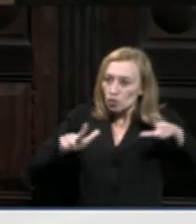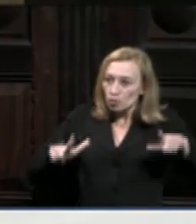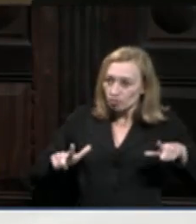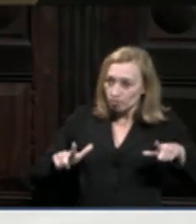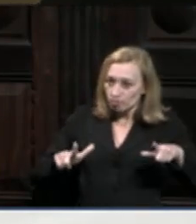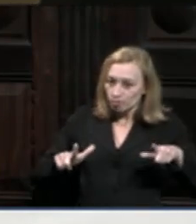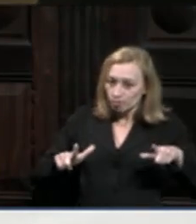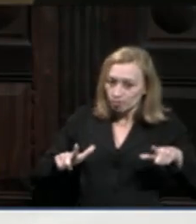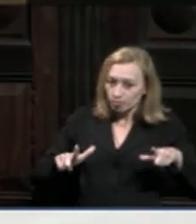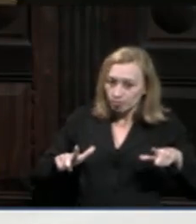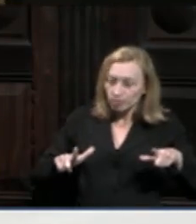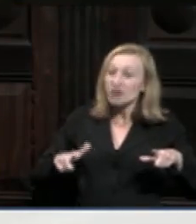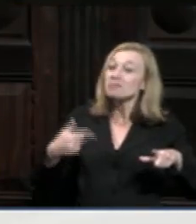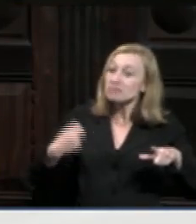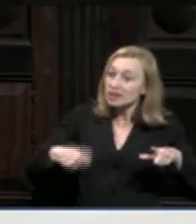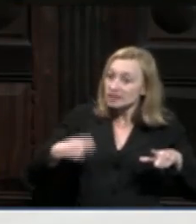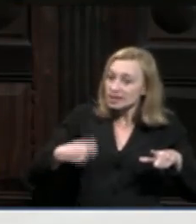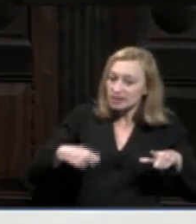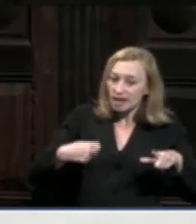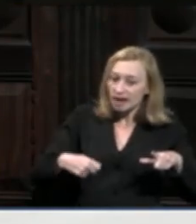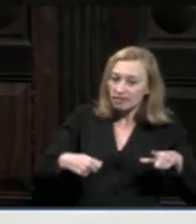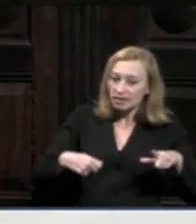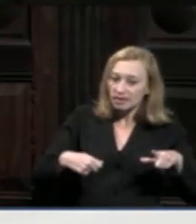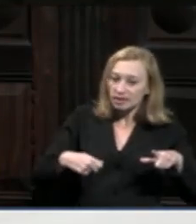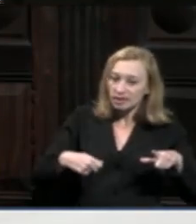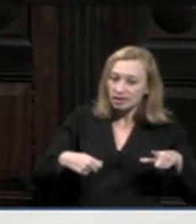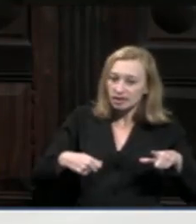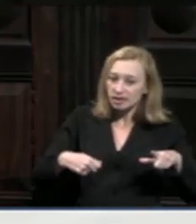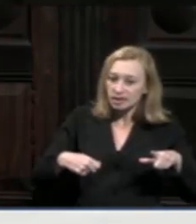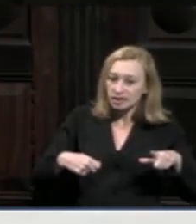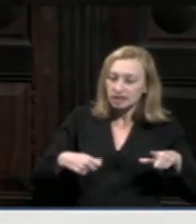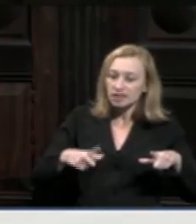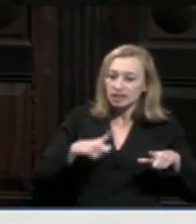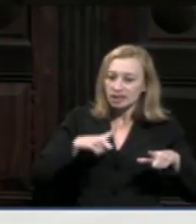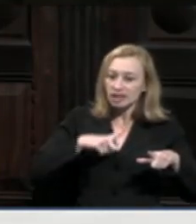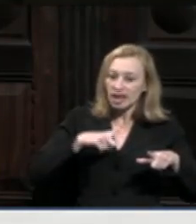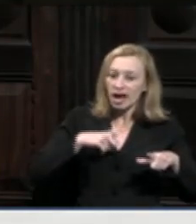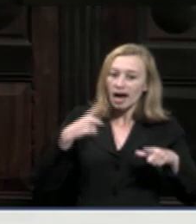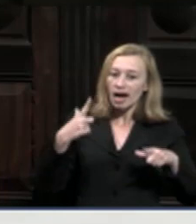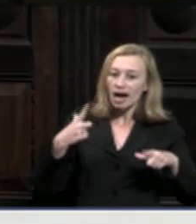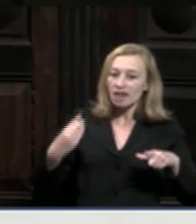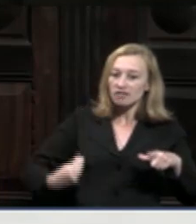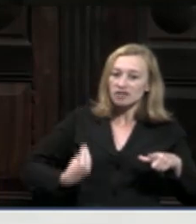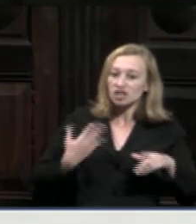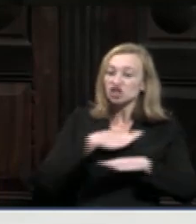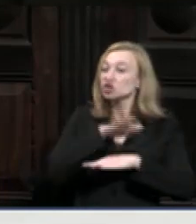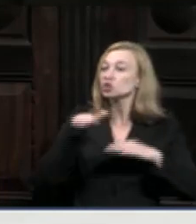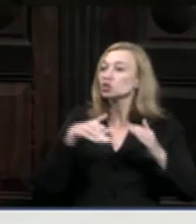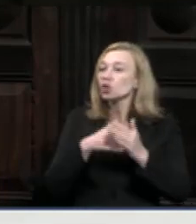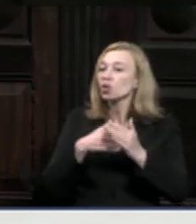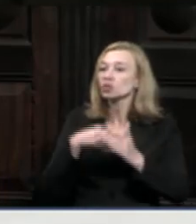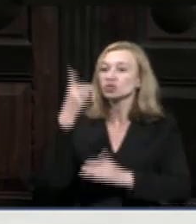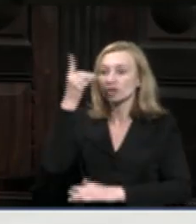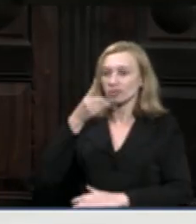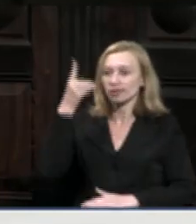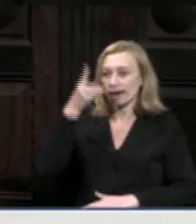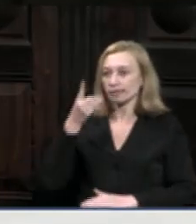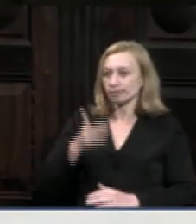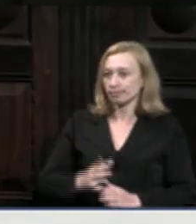deveria contar com a presença de todos os